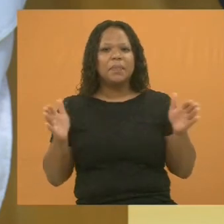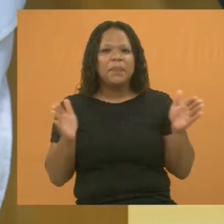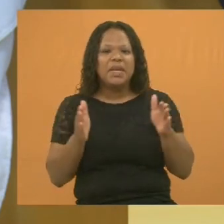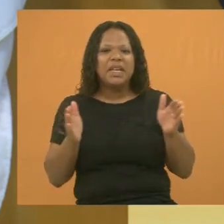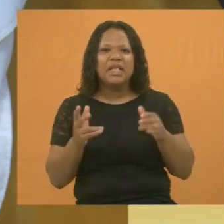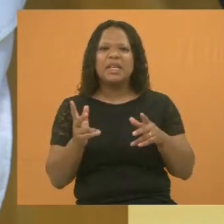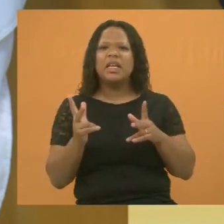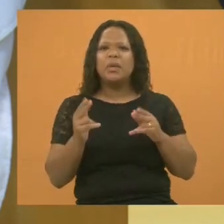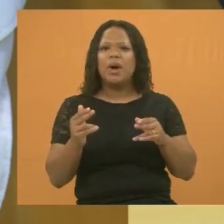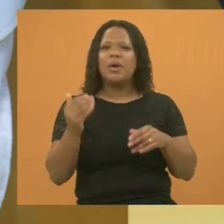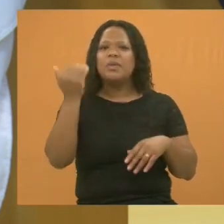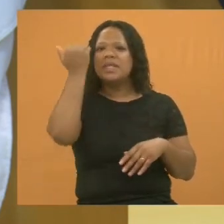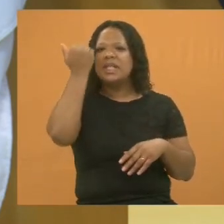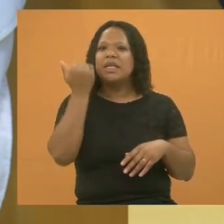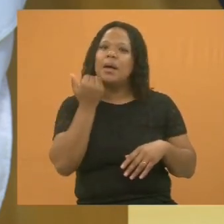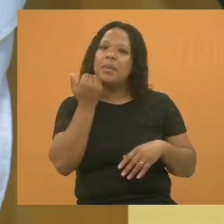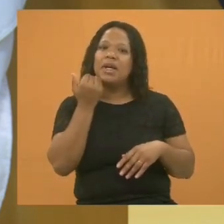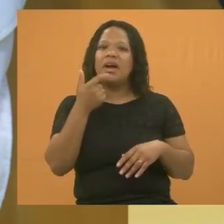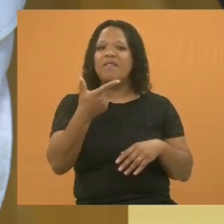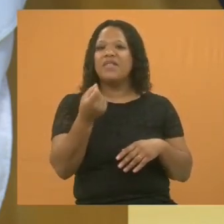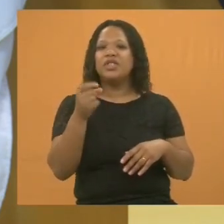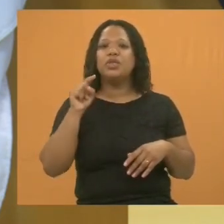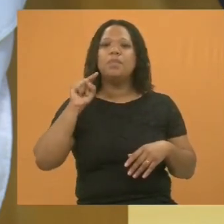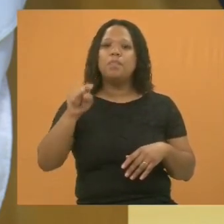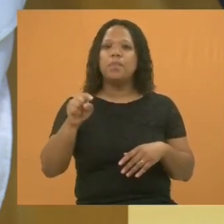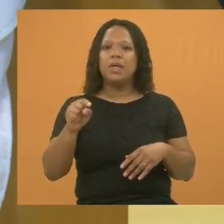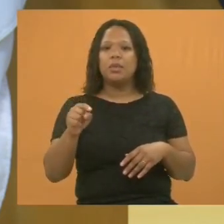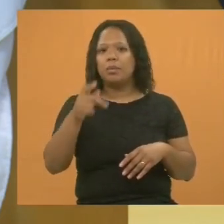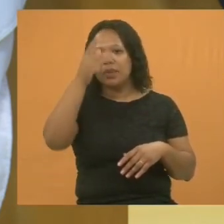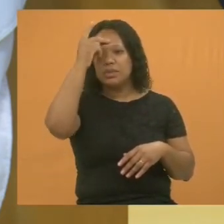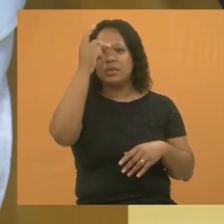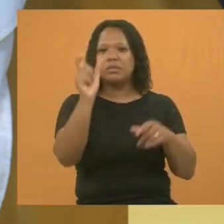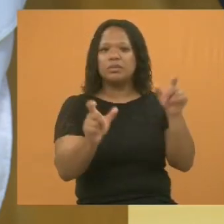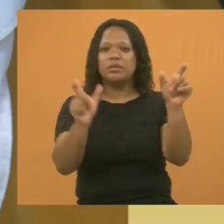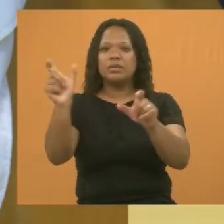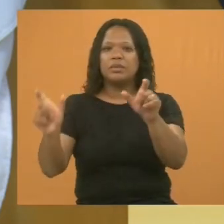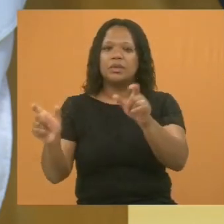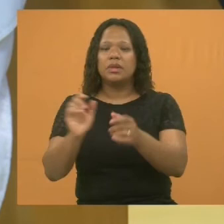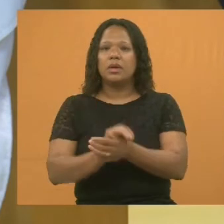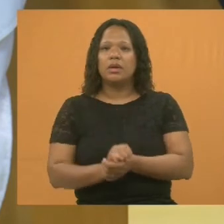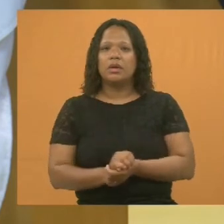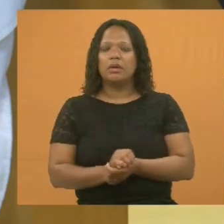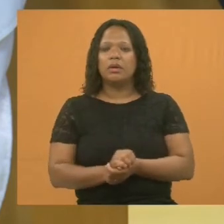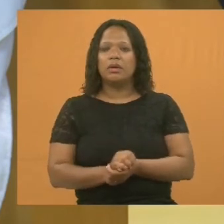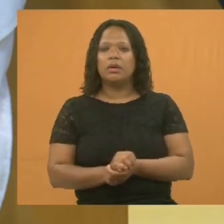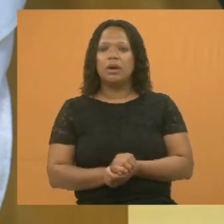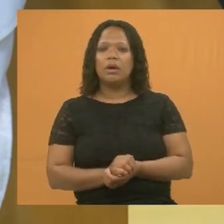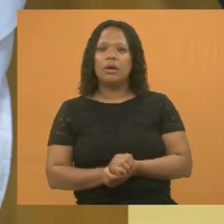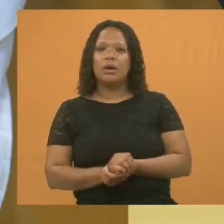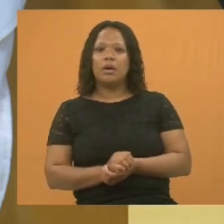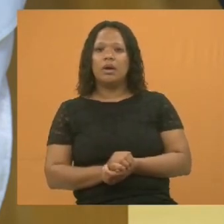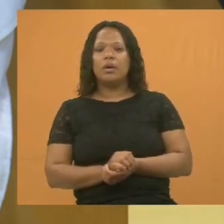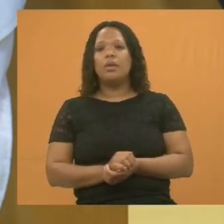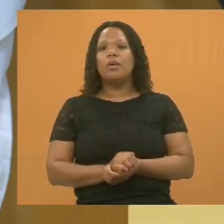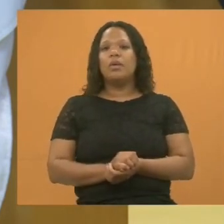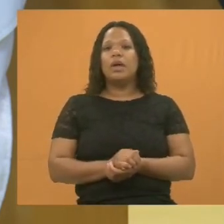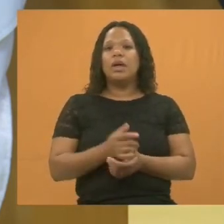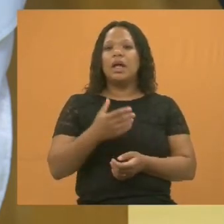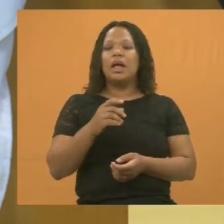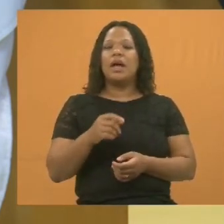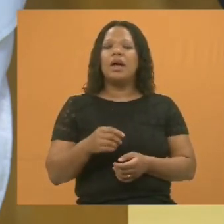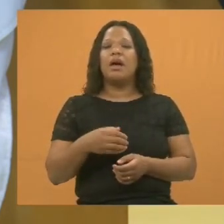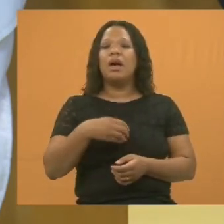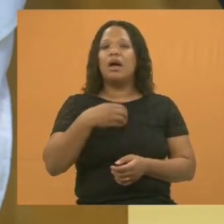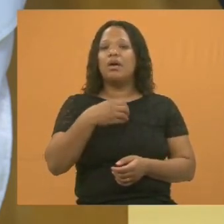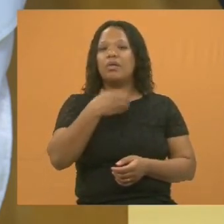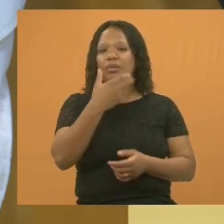Branca, 10, 20 mil habitantes. Porém, ela produz 80% dos limões do Brasil.